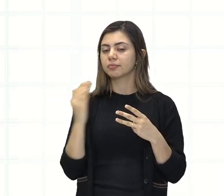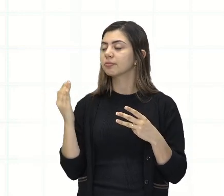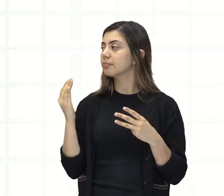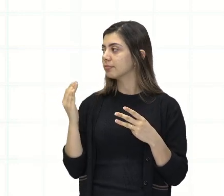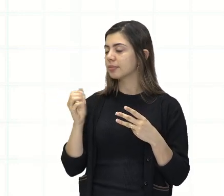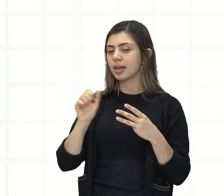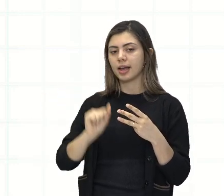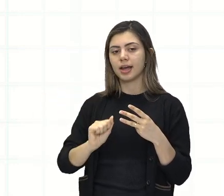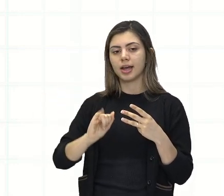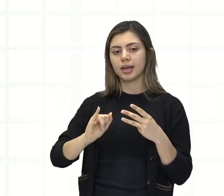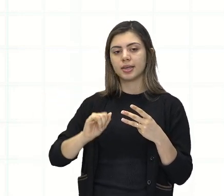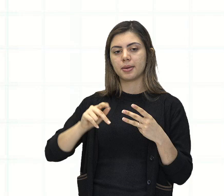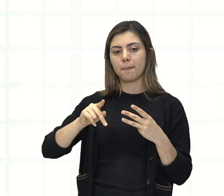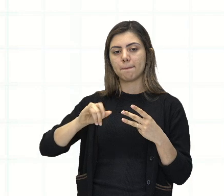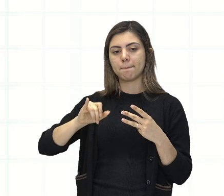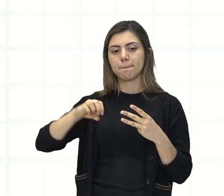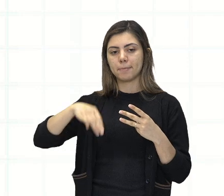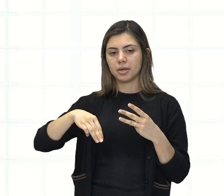aipim.